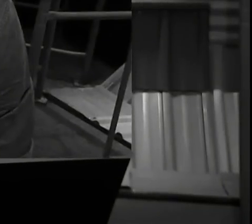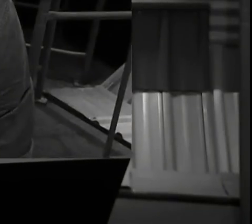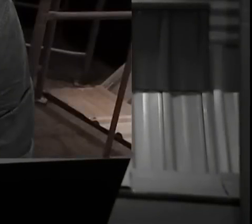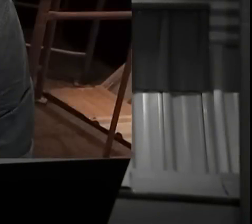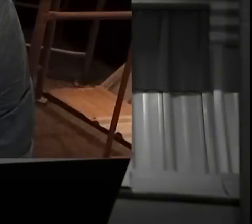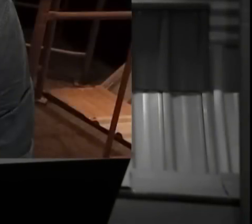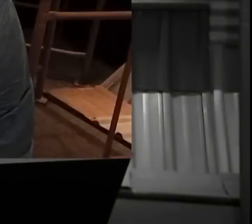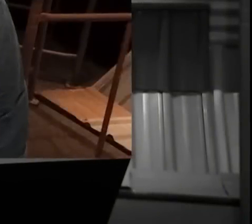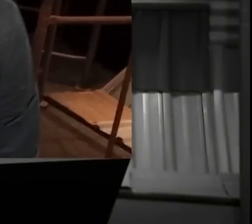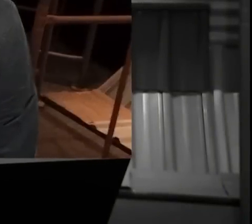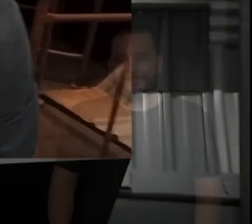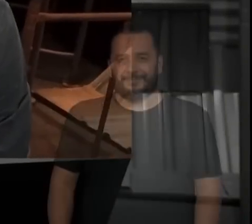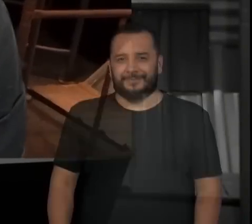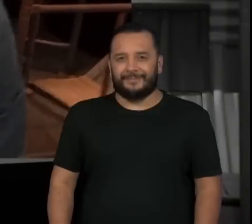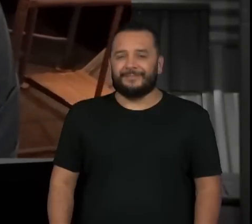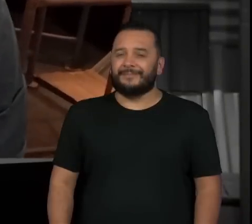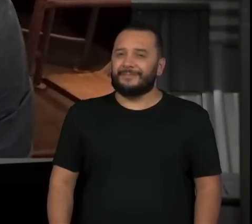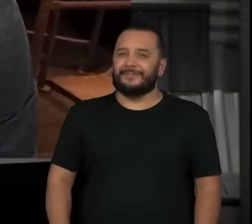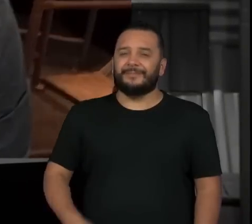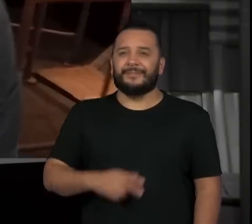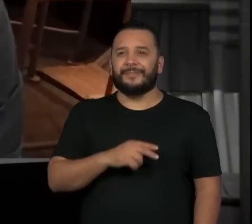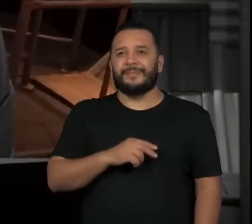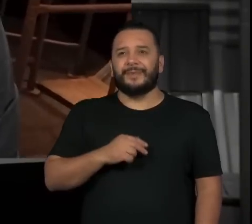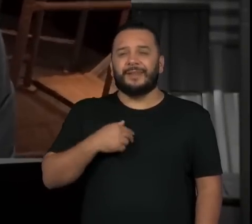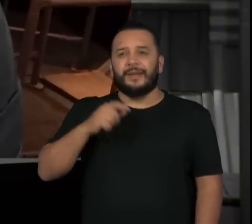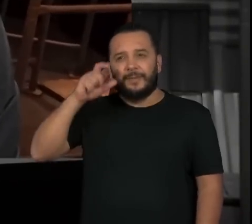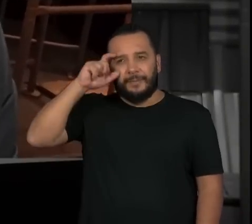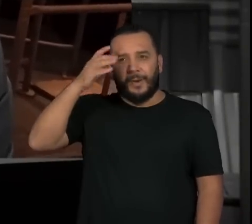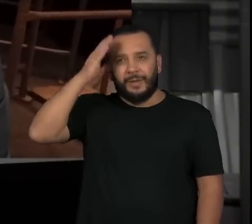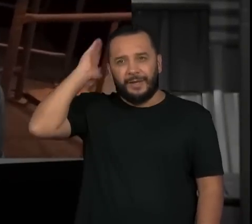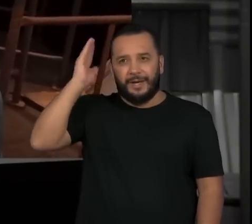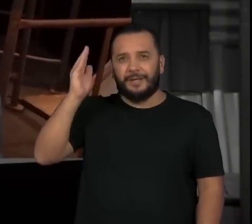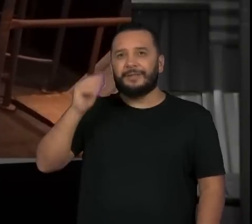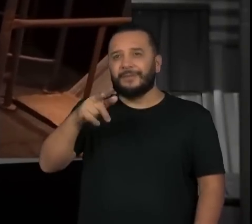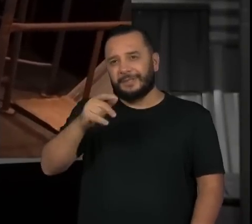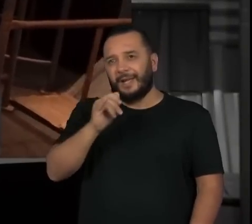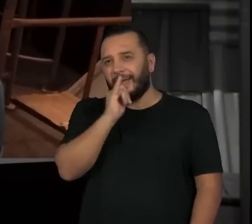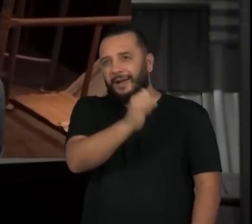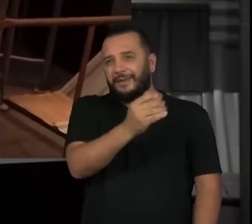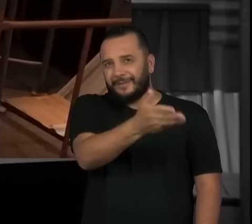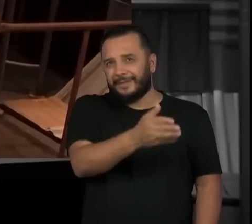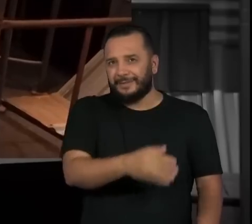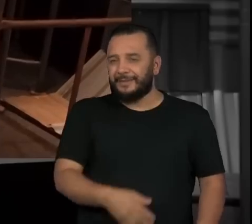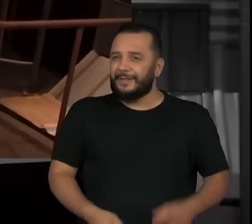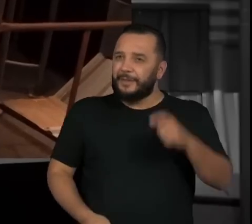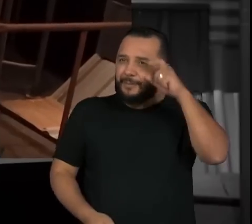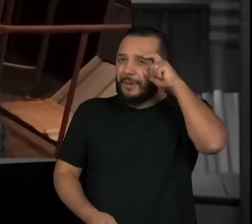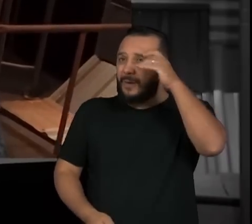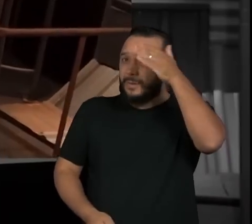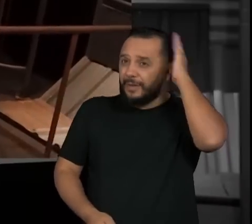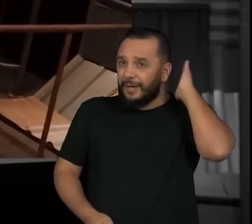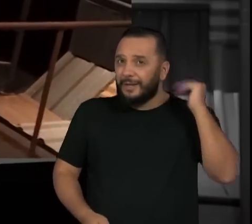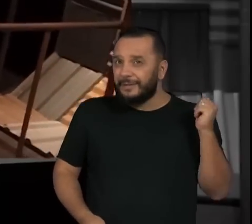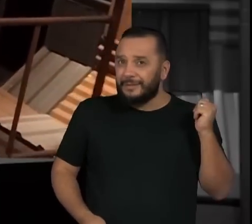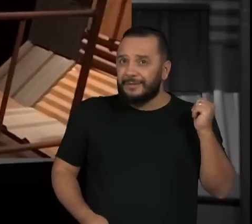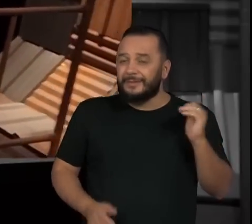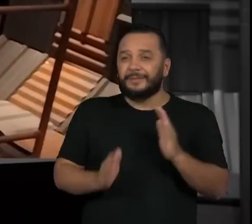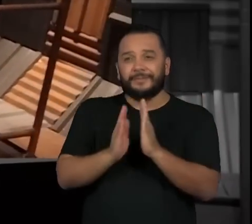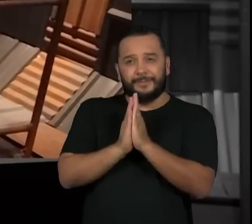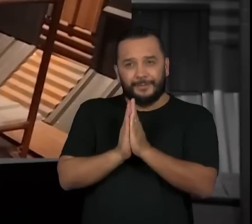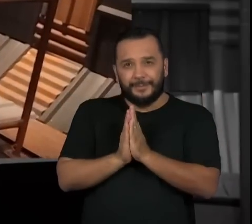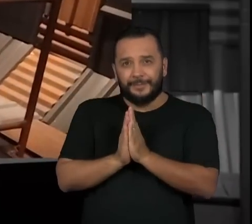Ele está muito sumido. Paulo Guedes, manda um recado para ele. Paulo Guedes, numa